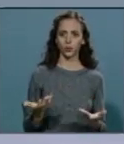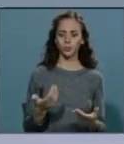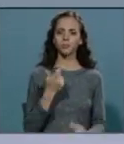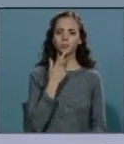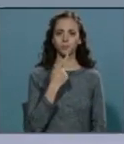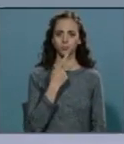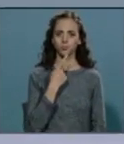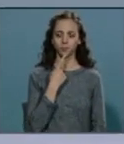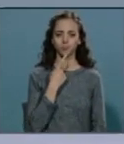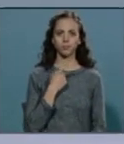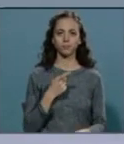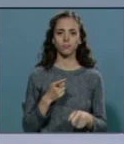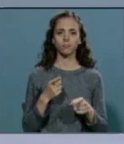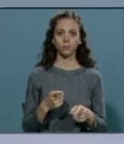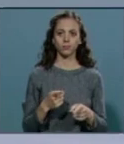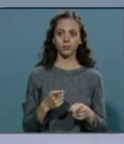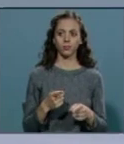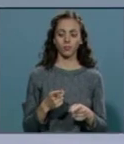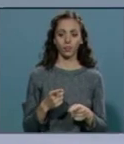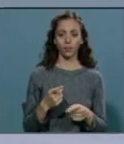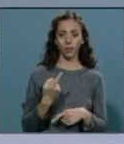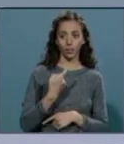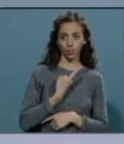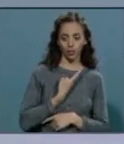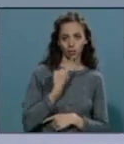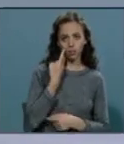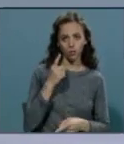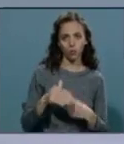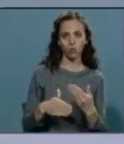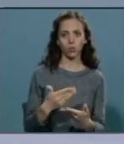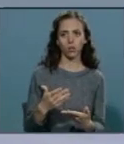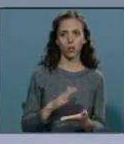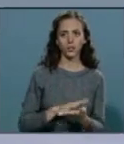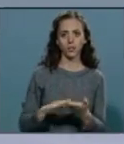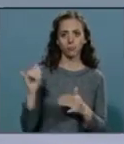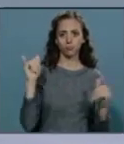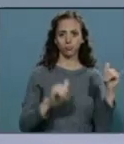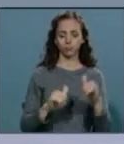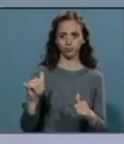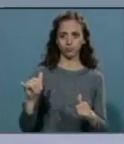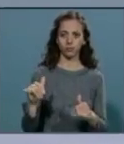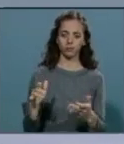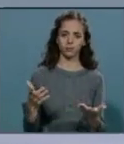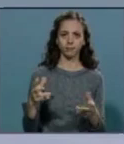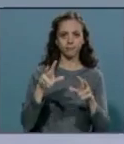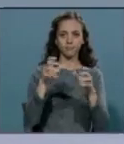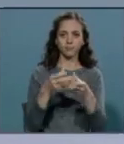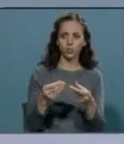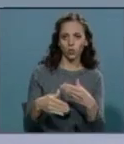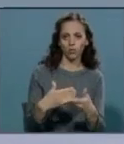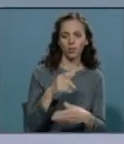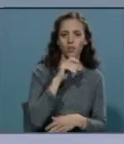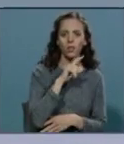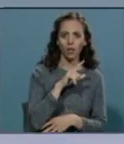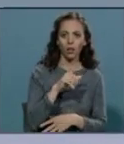entendeu que a comissão deveria ser retomadas em viagens aéreas resolvendo digamos e